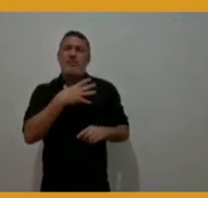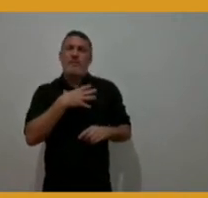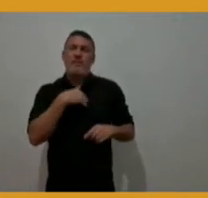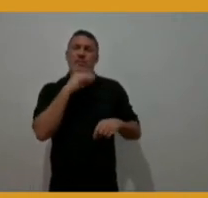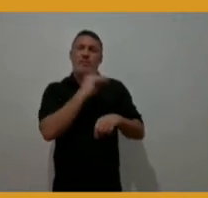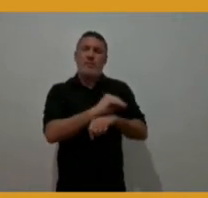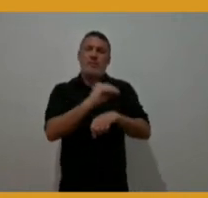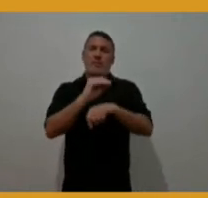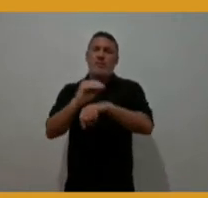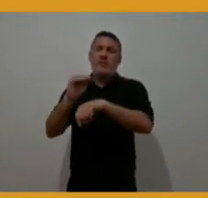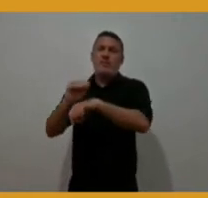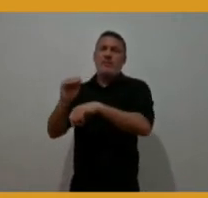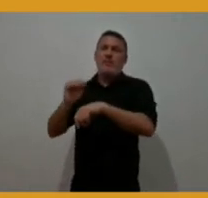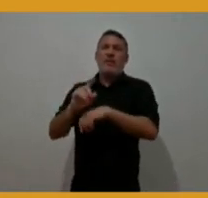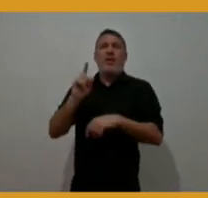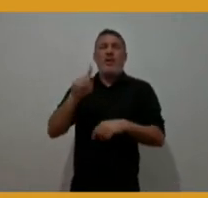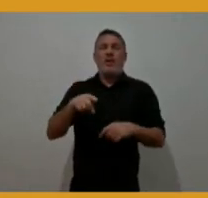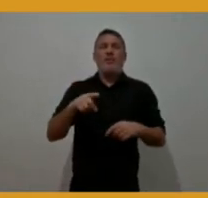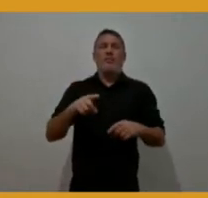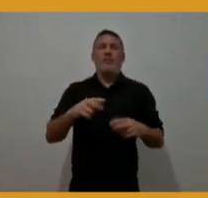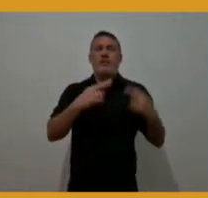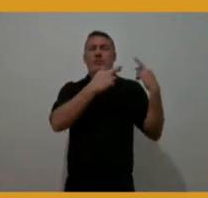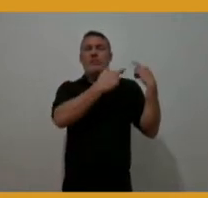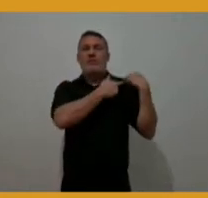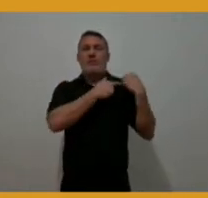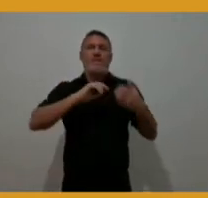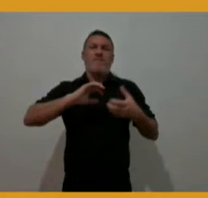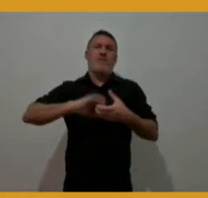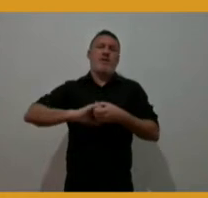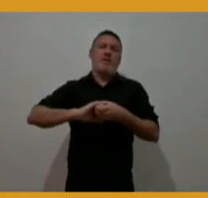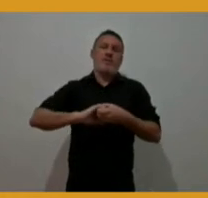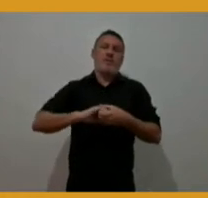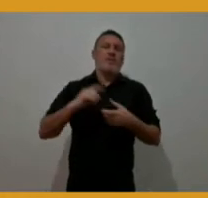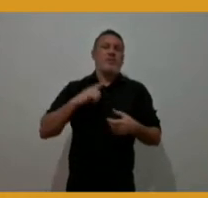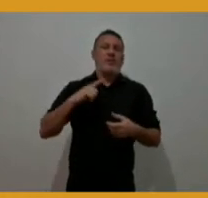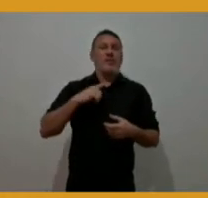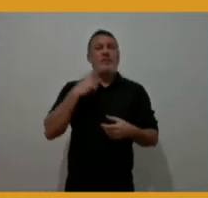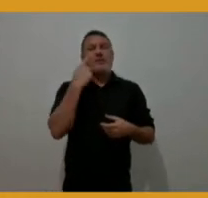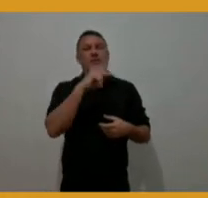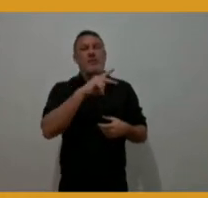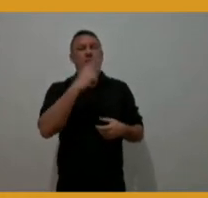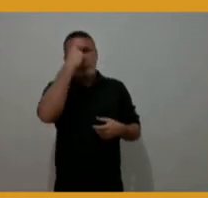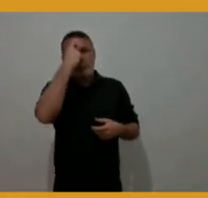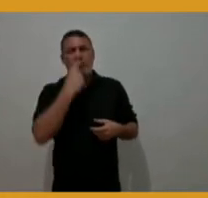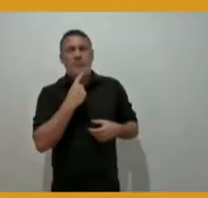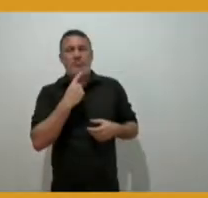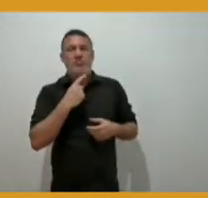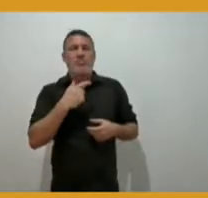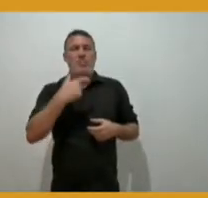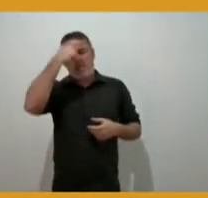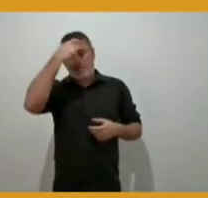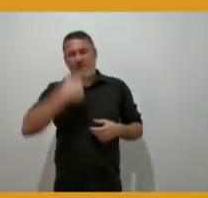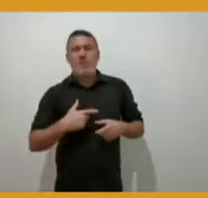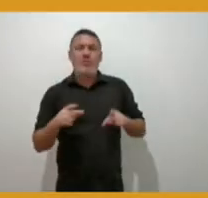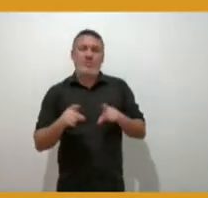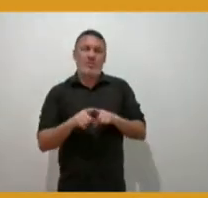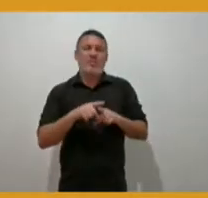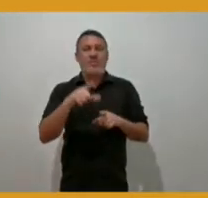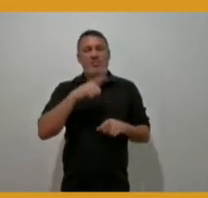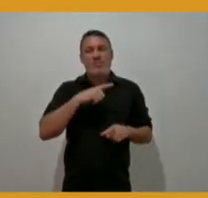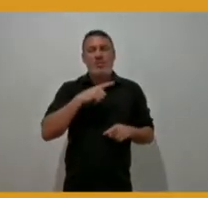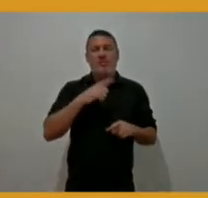a Faesa, dedicando a formação do seu caráter, mas também do seu talento educacional.